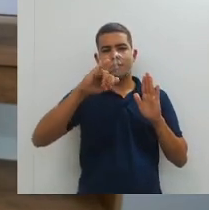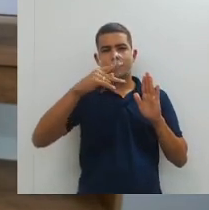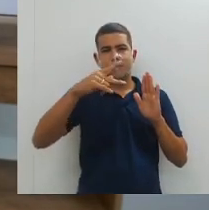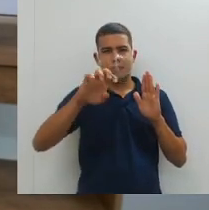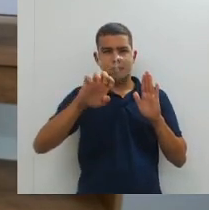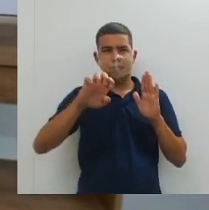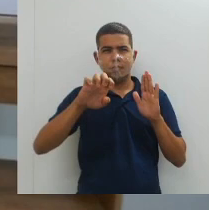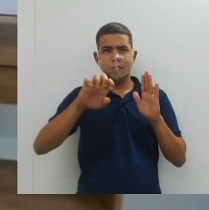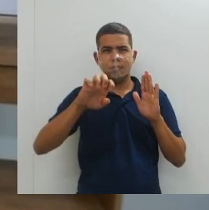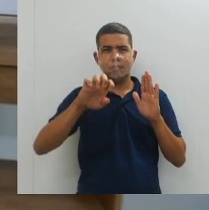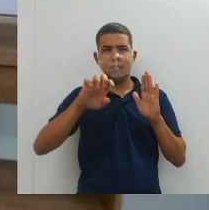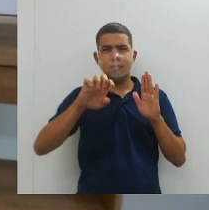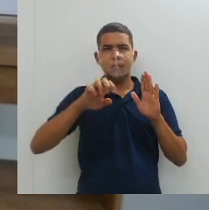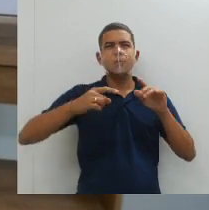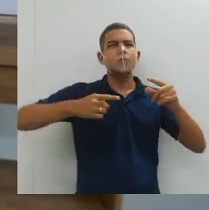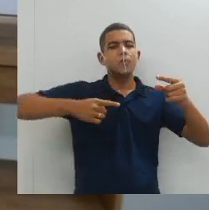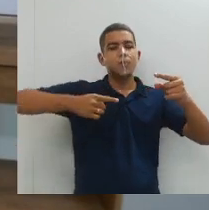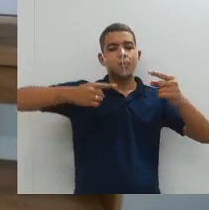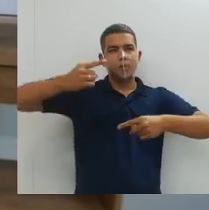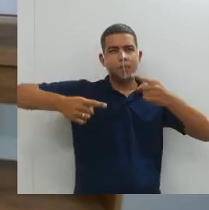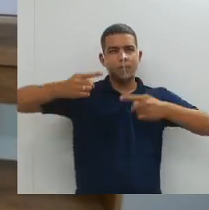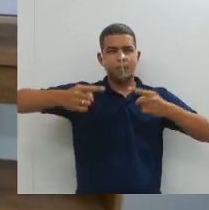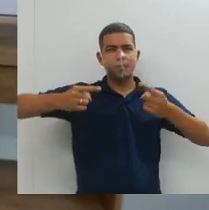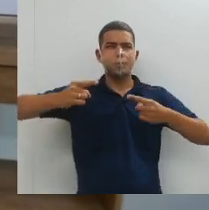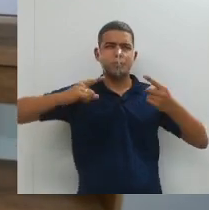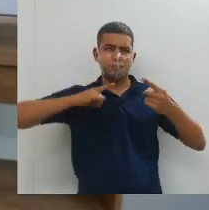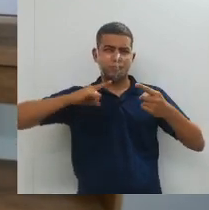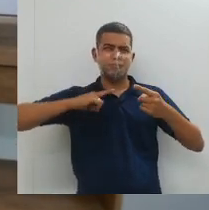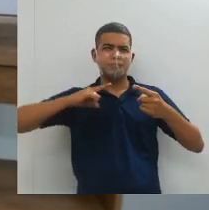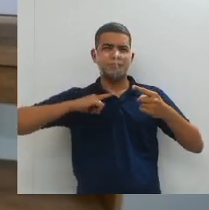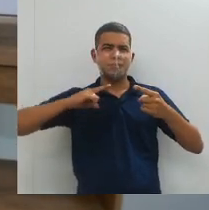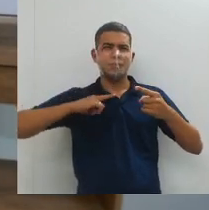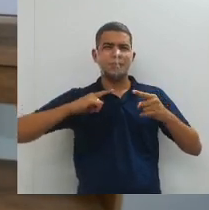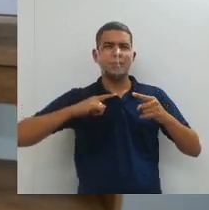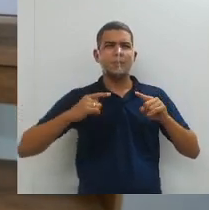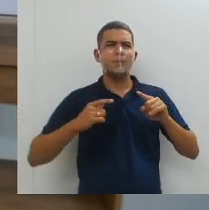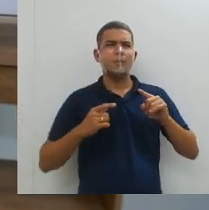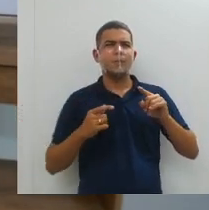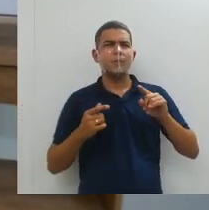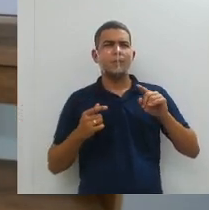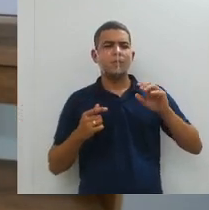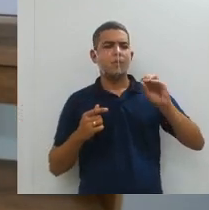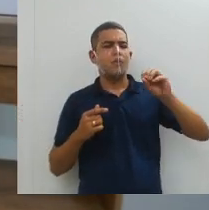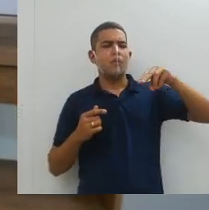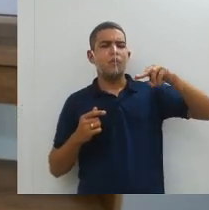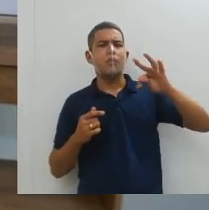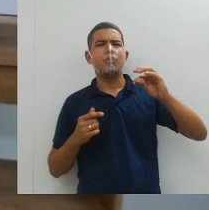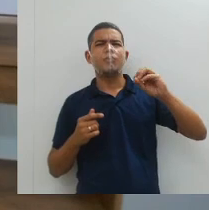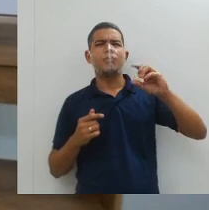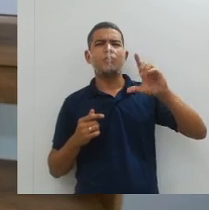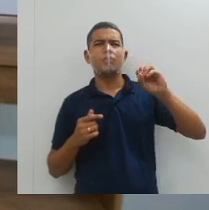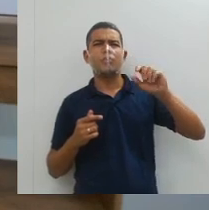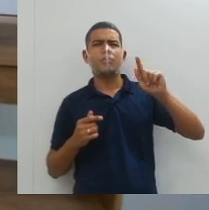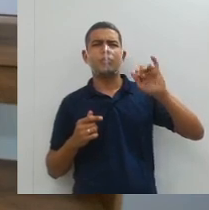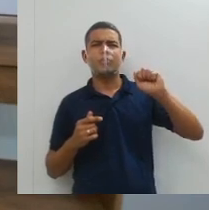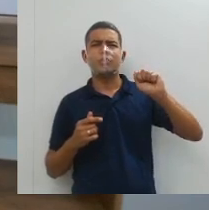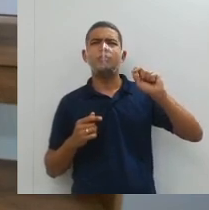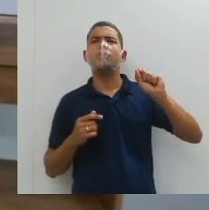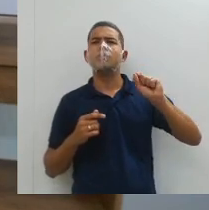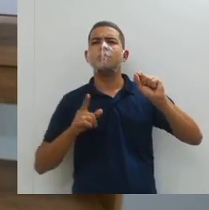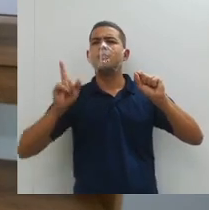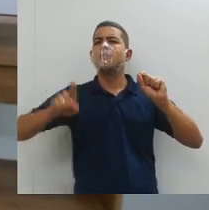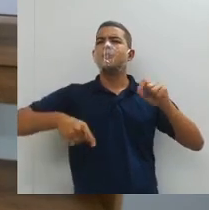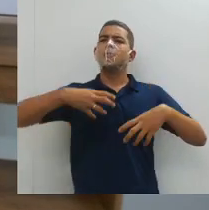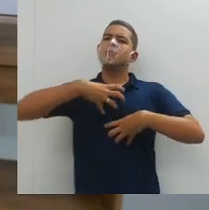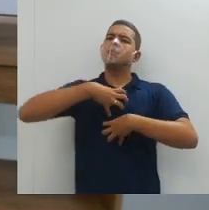a política de Maquiavel tem uma ontologia própria. O que é a ontologia? É ser, um modo